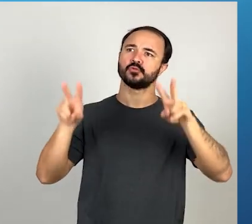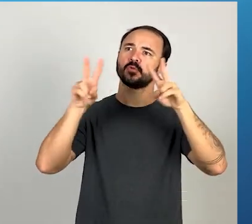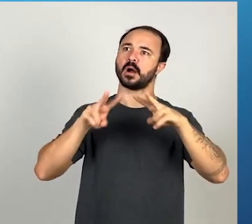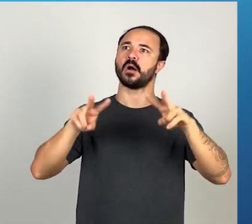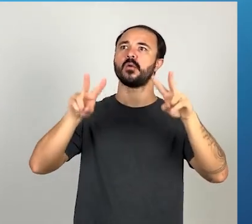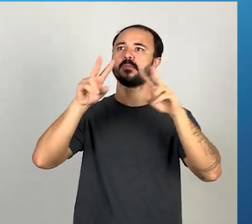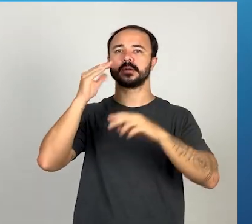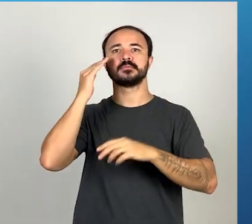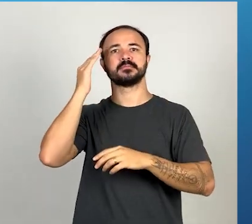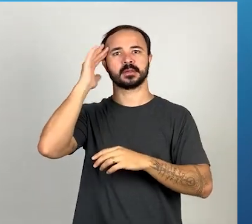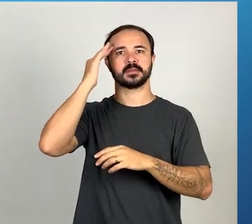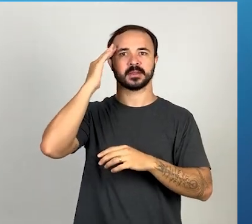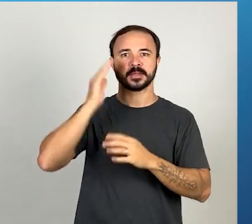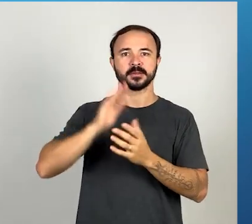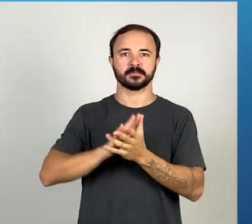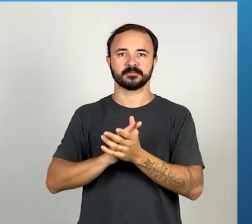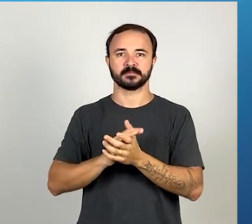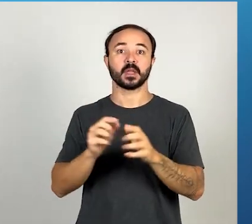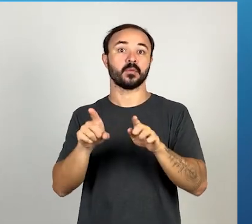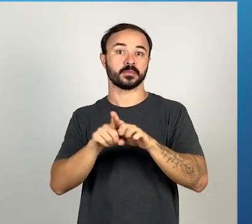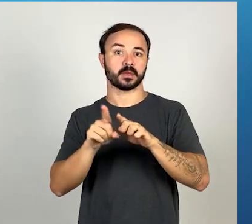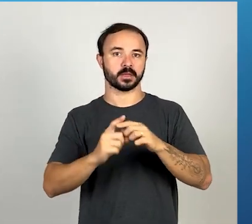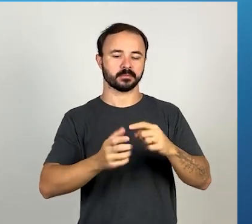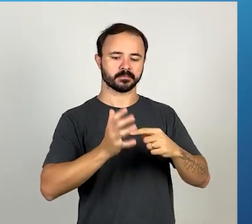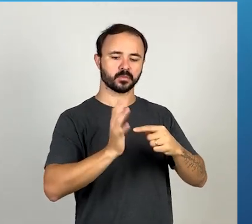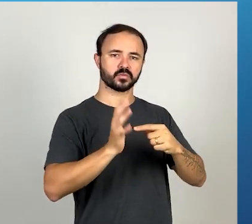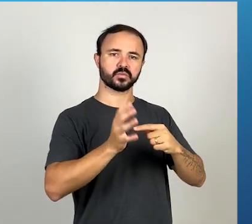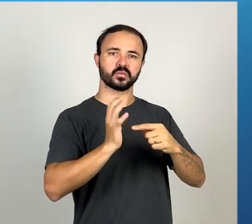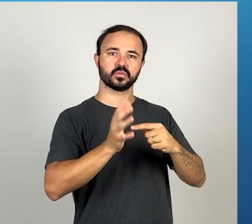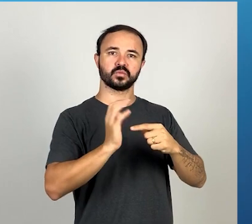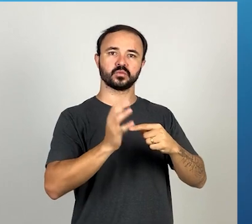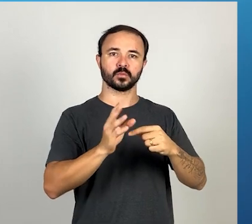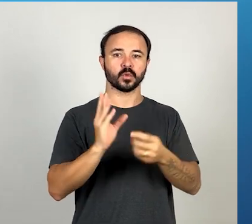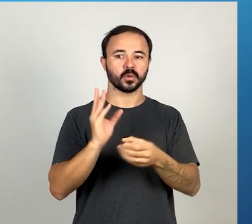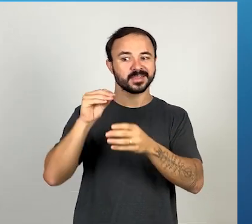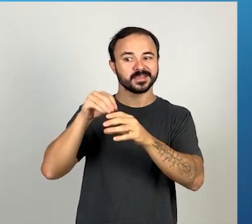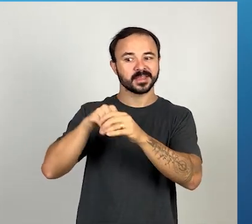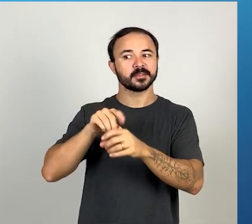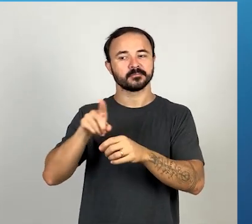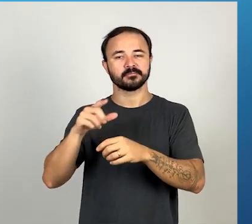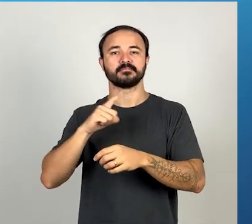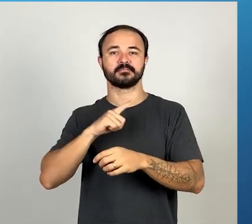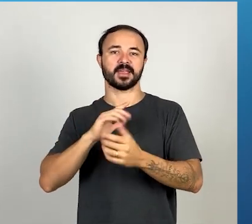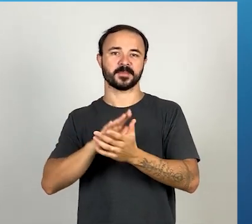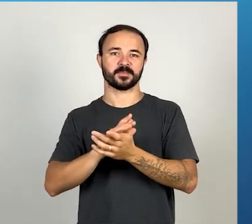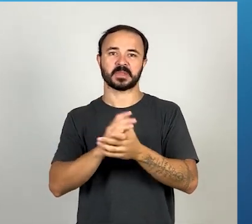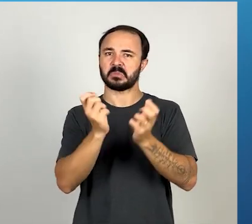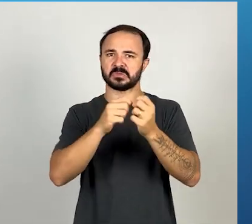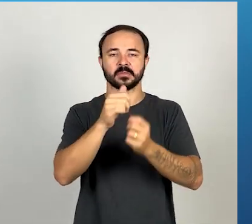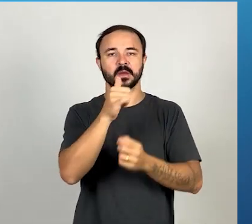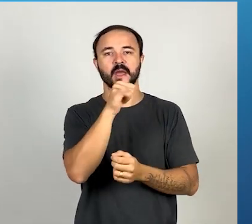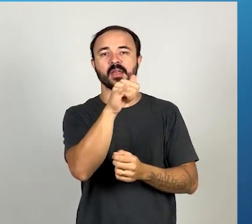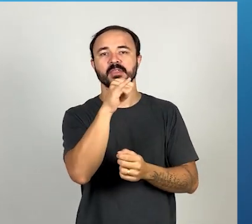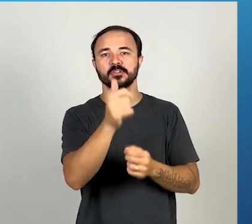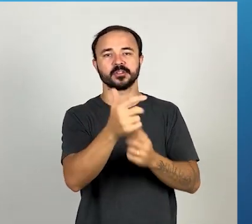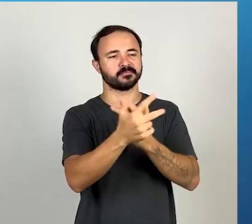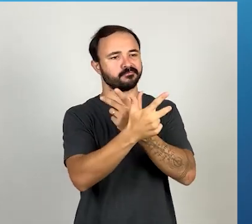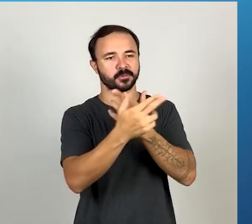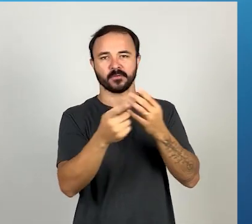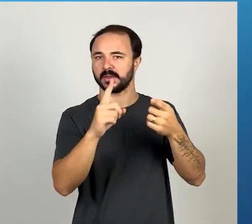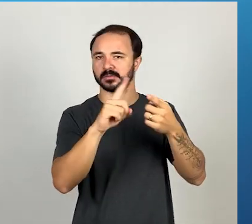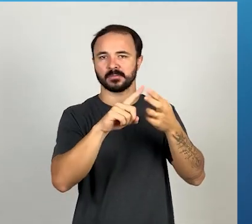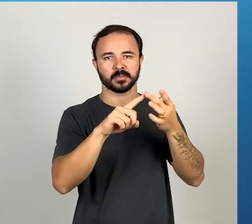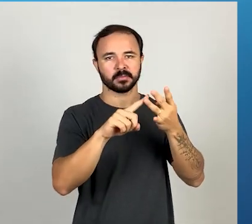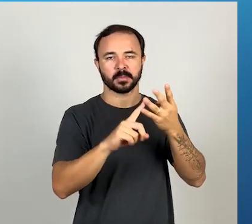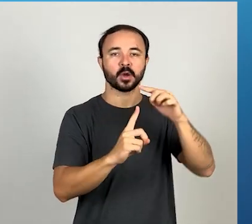visual. Nós temos também motores, esses motores podem ser de corrente contínua, corrente alternada. Além disso,